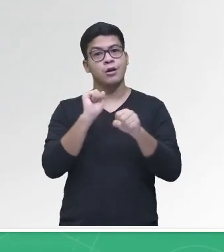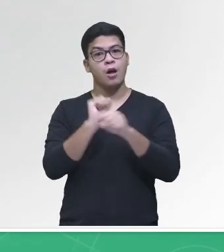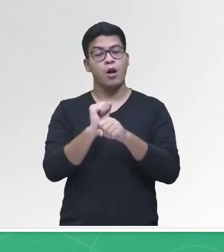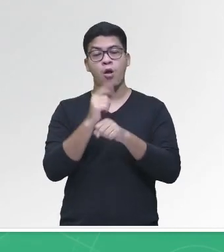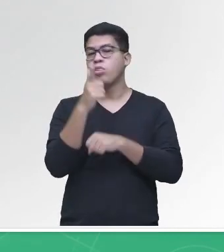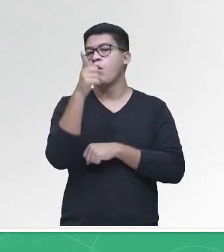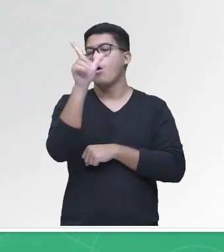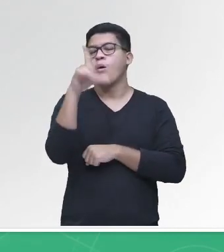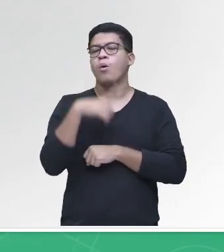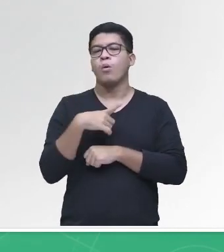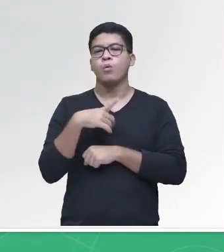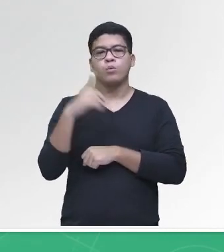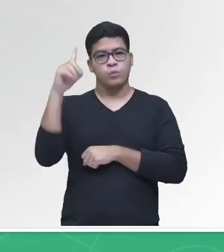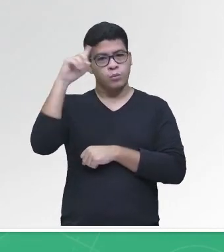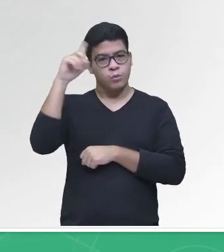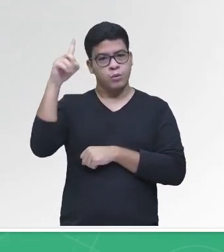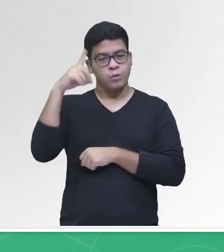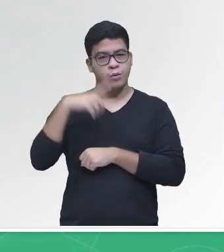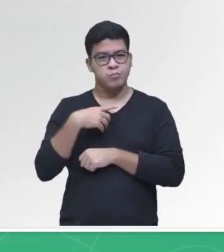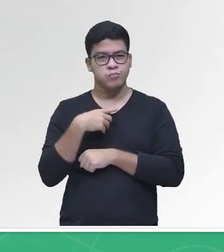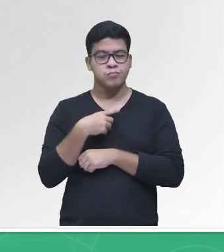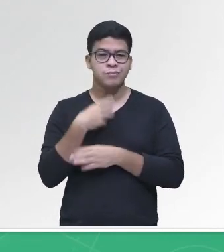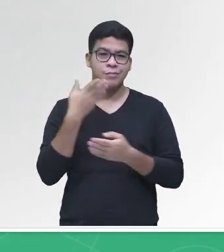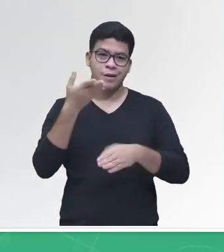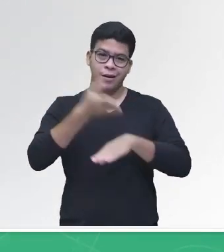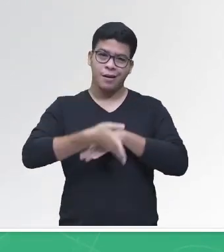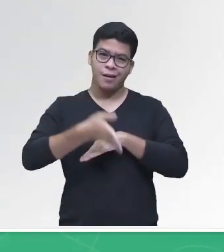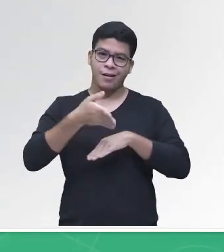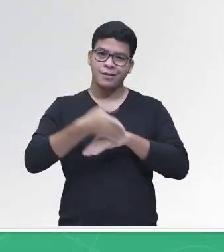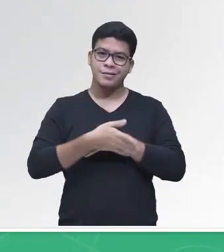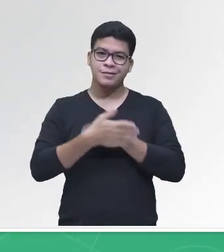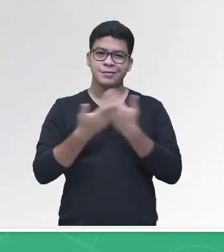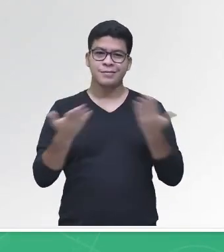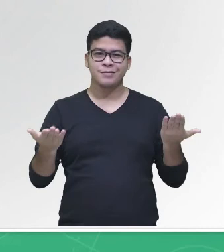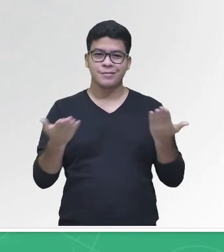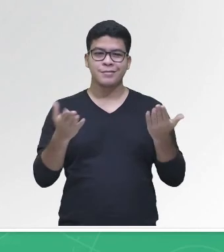uma próxima oportunidade. E